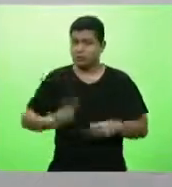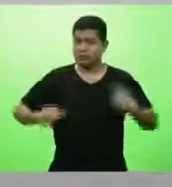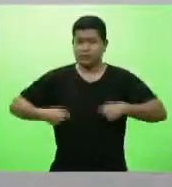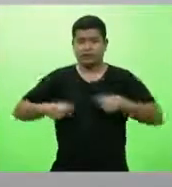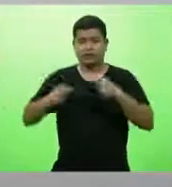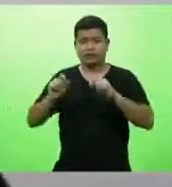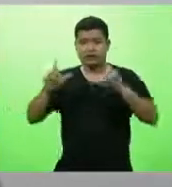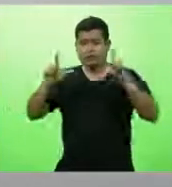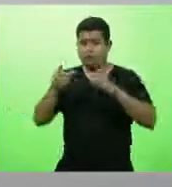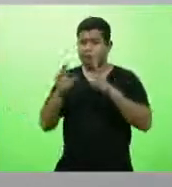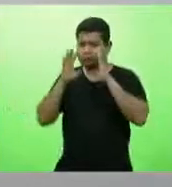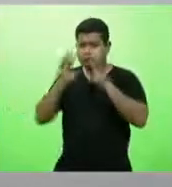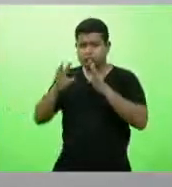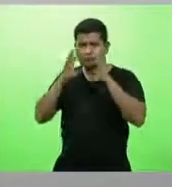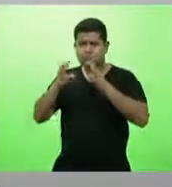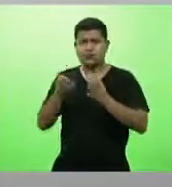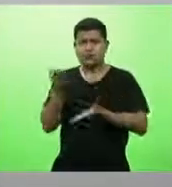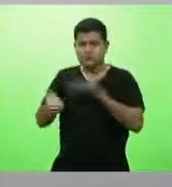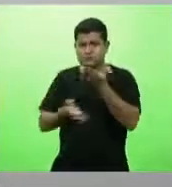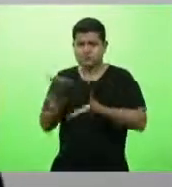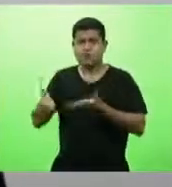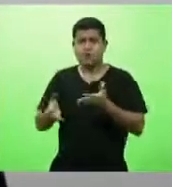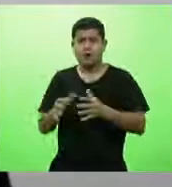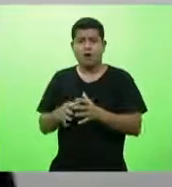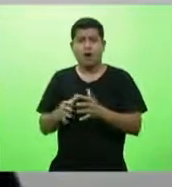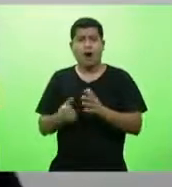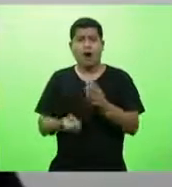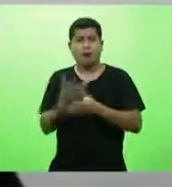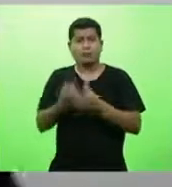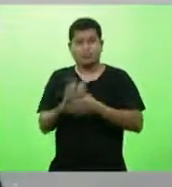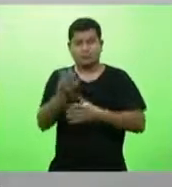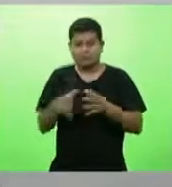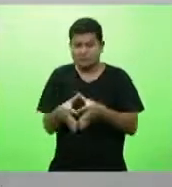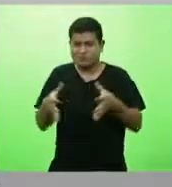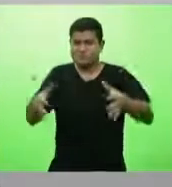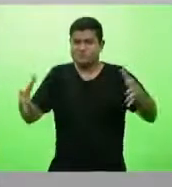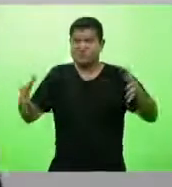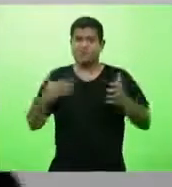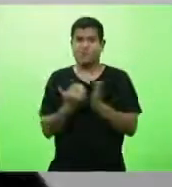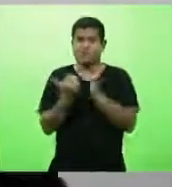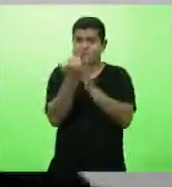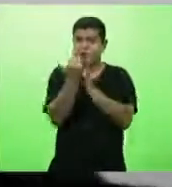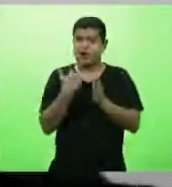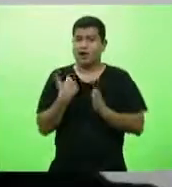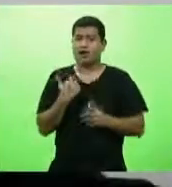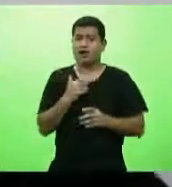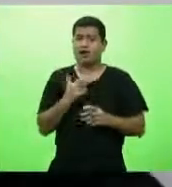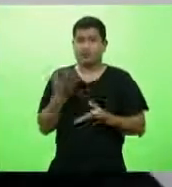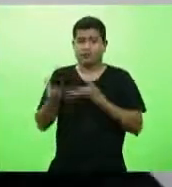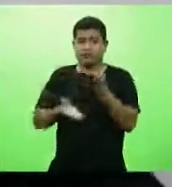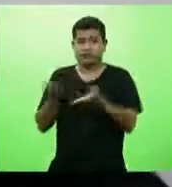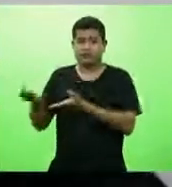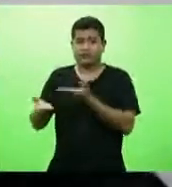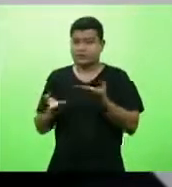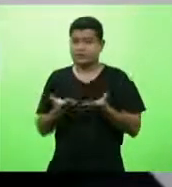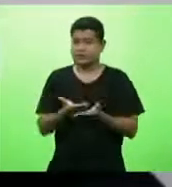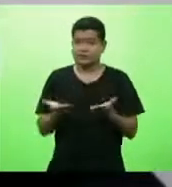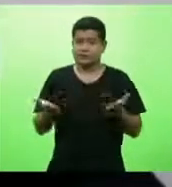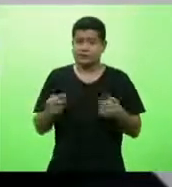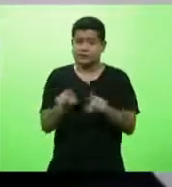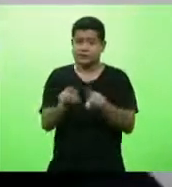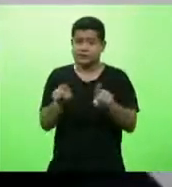fato, a disponibilidade do produto para suas 14 unidades, mas também auxiliar os